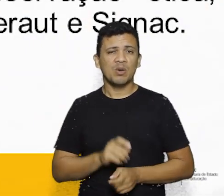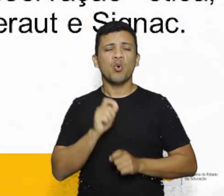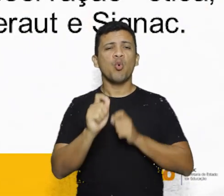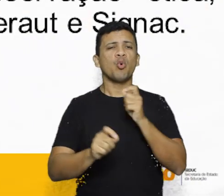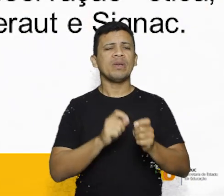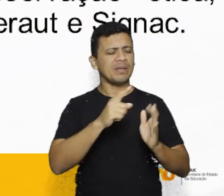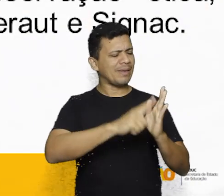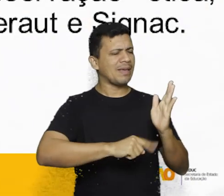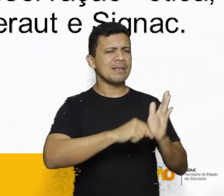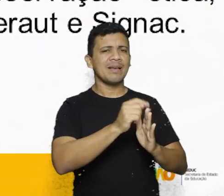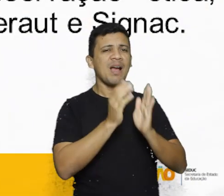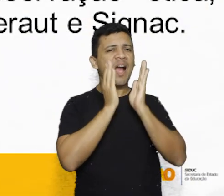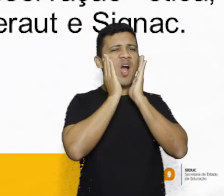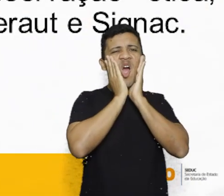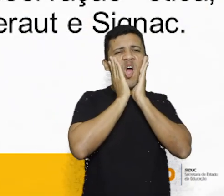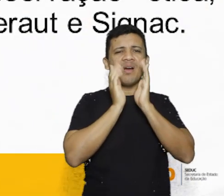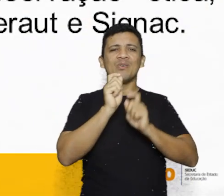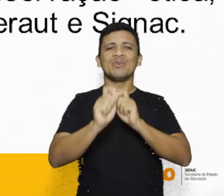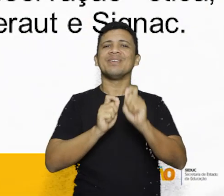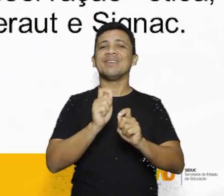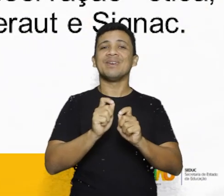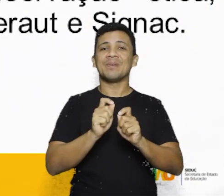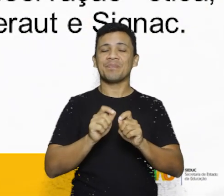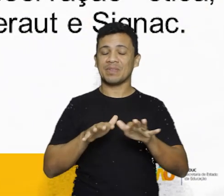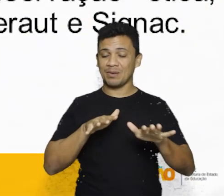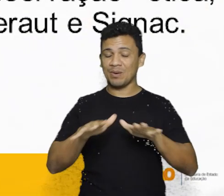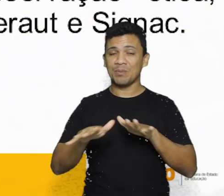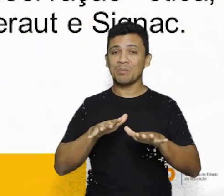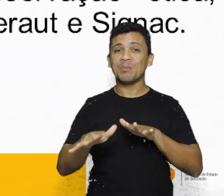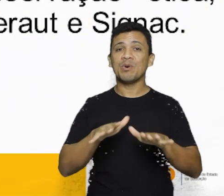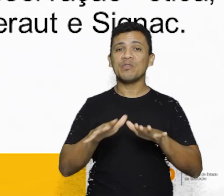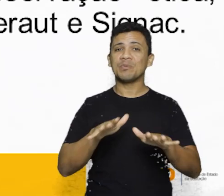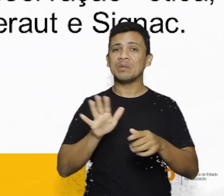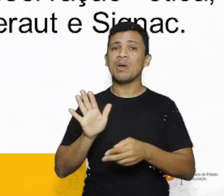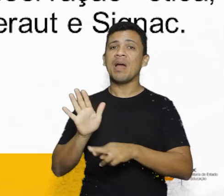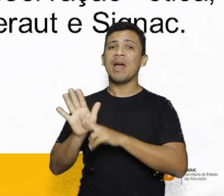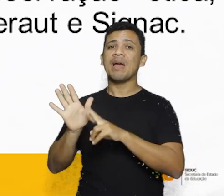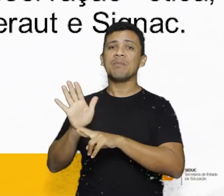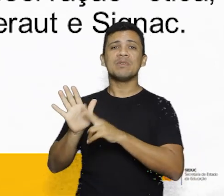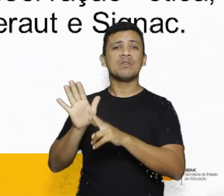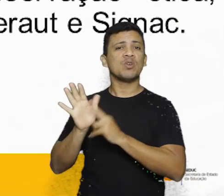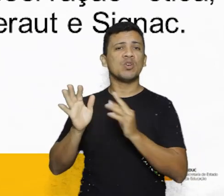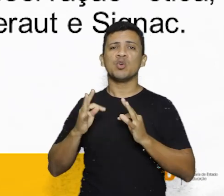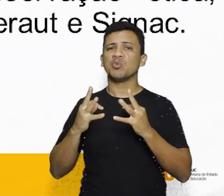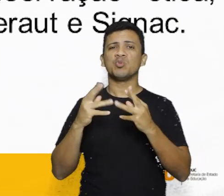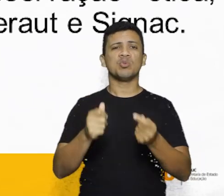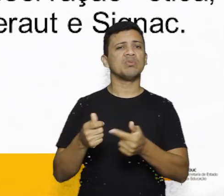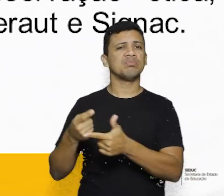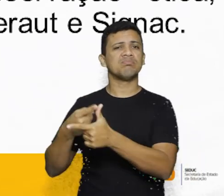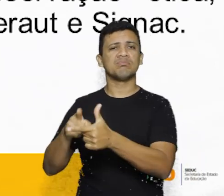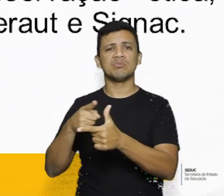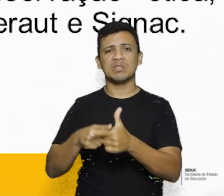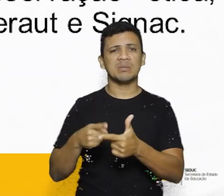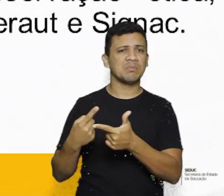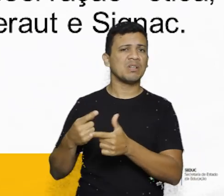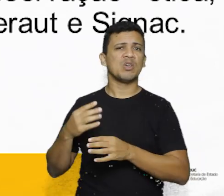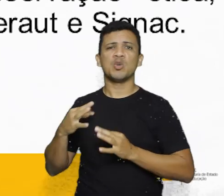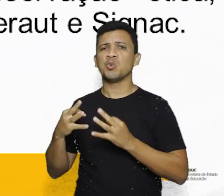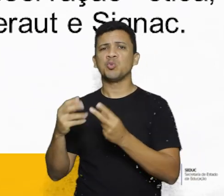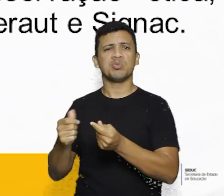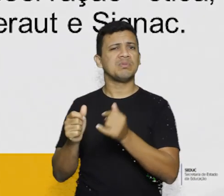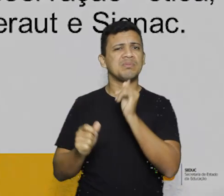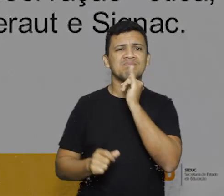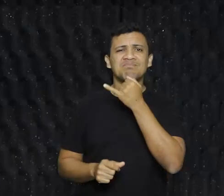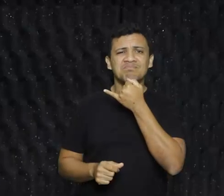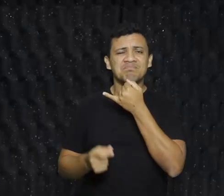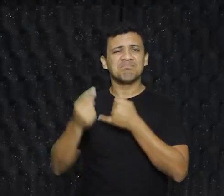O expressionismo, ele vem ser um movimento de representação de todas as mazelas, toda a tristeza, todo